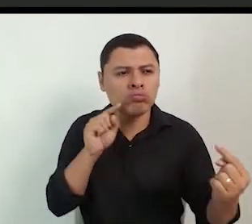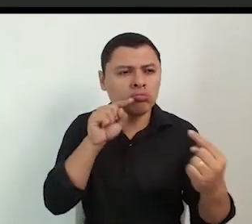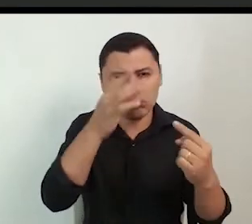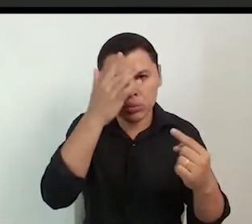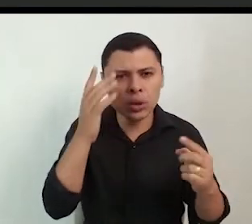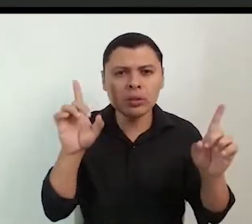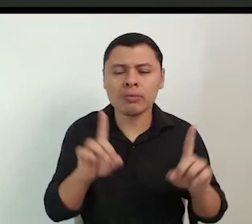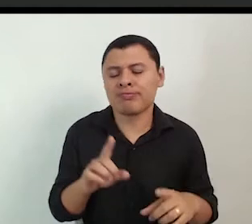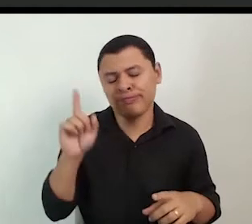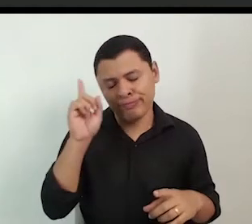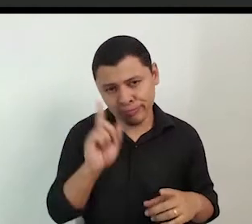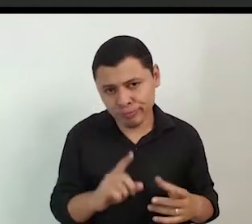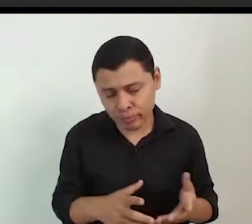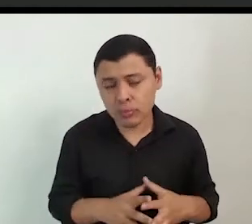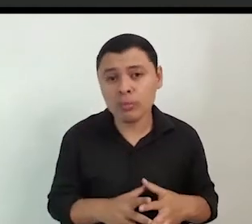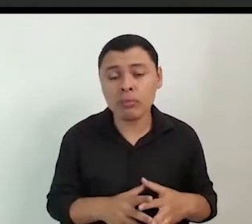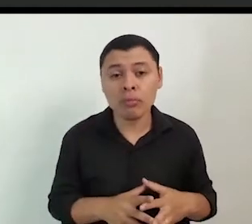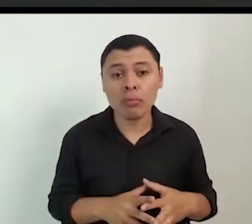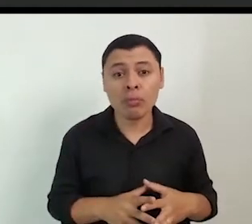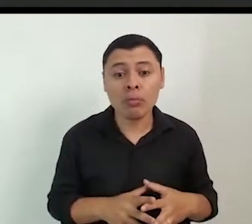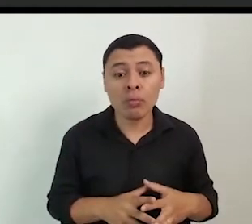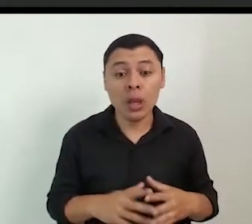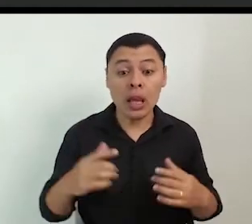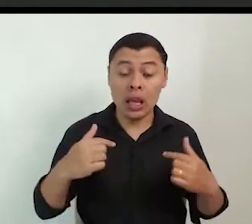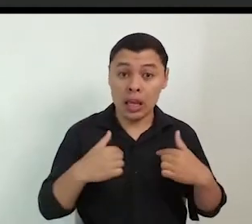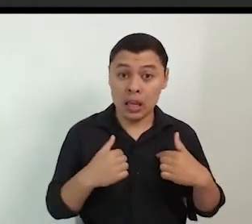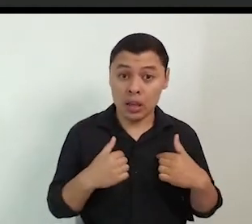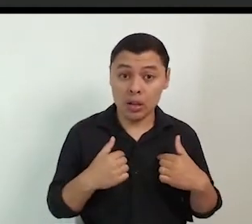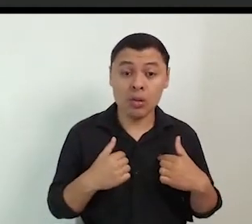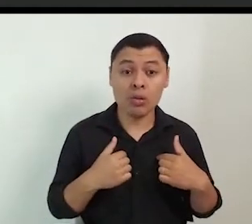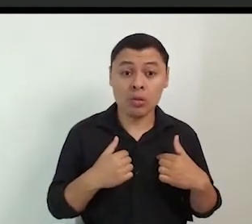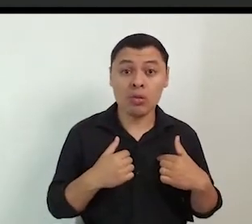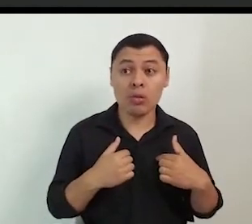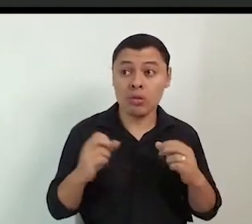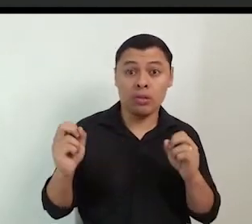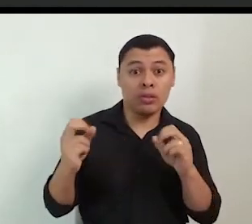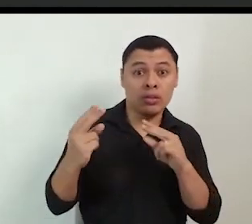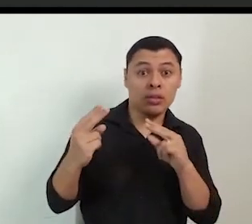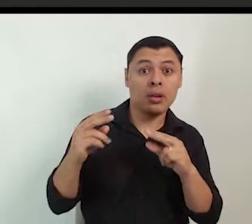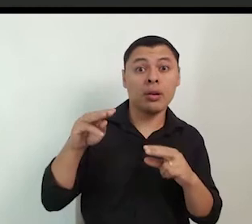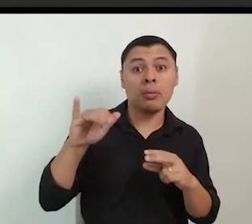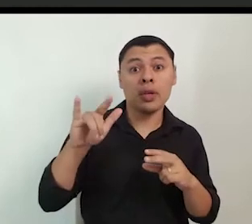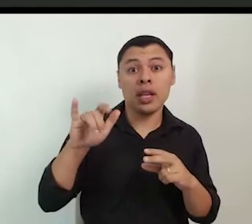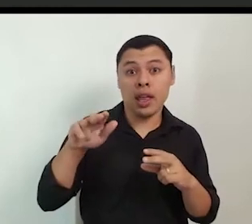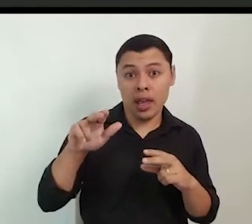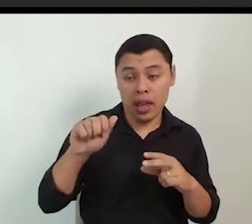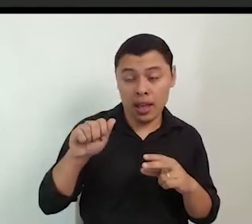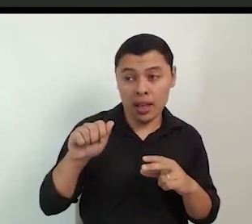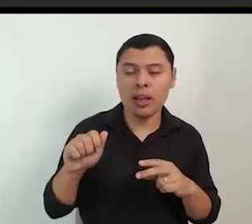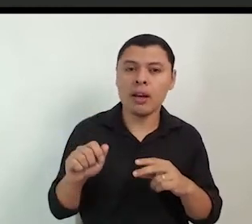momento em que eu cheguei até a Milena, ela chegou e falou para